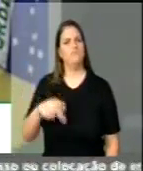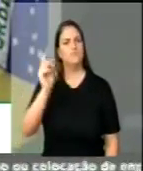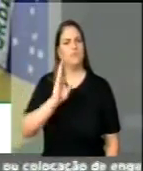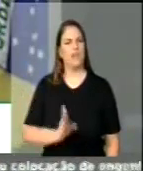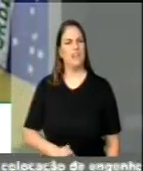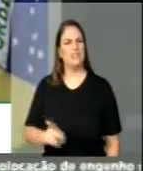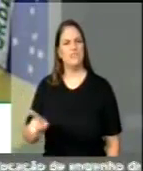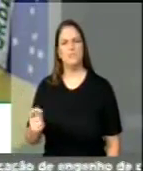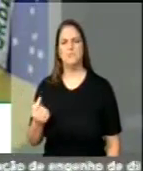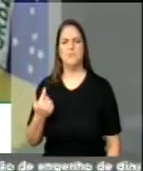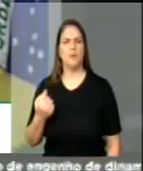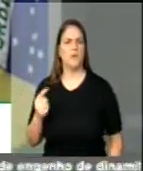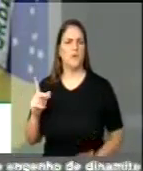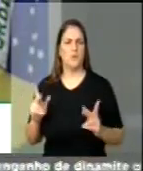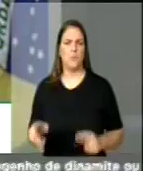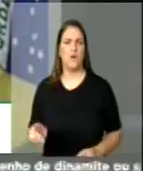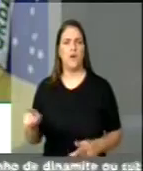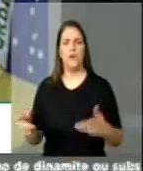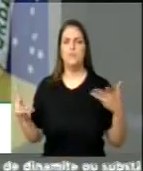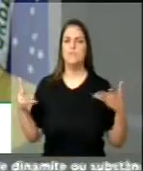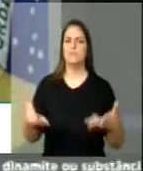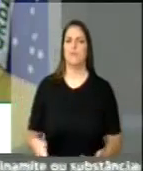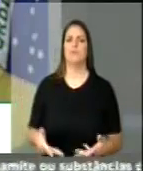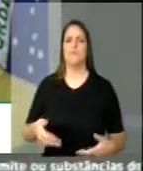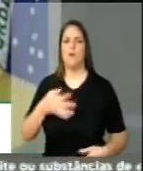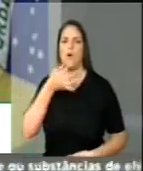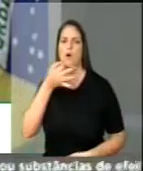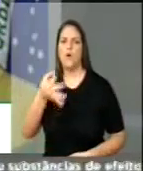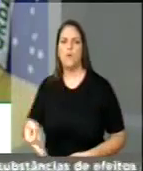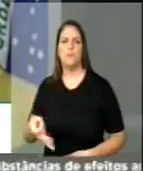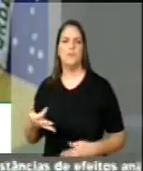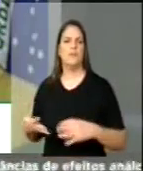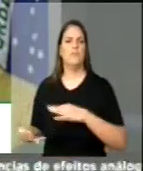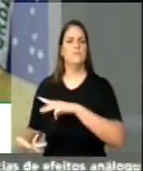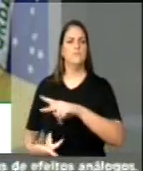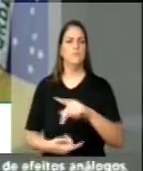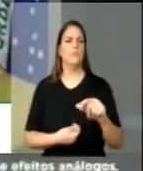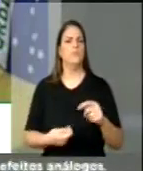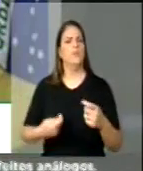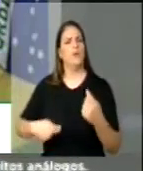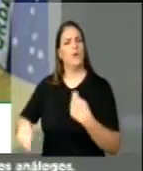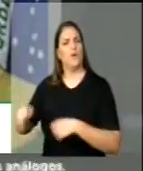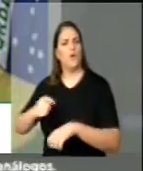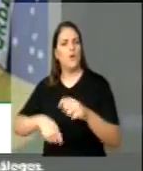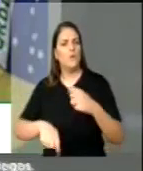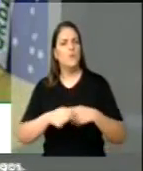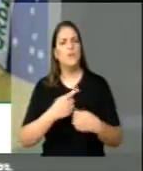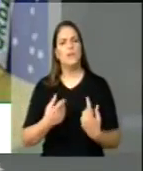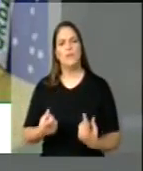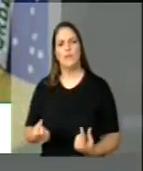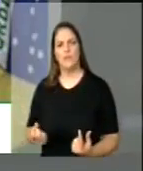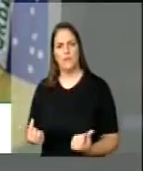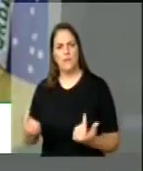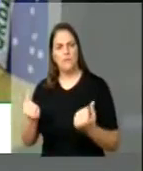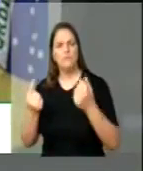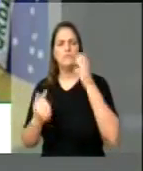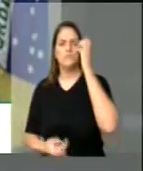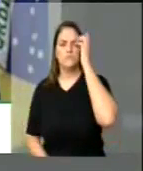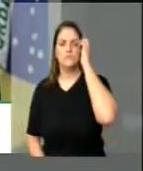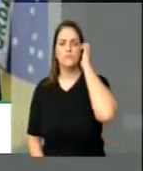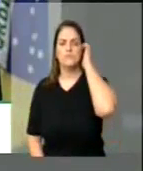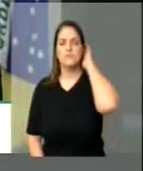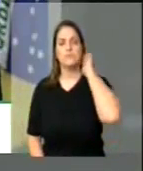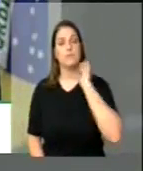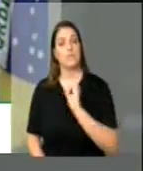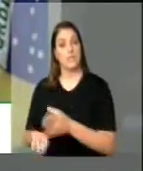de construção do mundo econômico contemporâneo. Tanto que a criação da